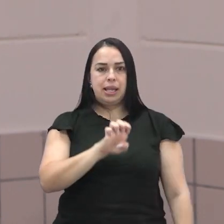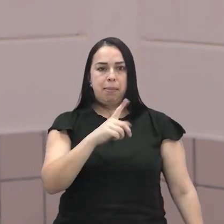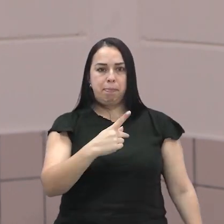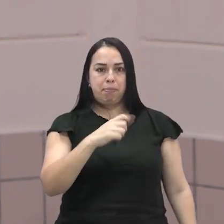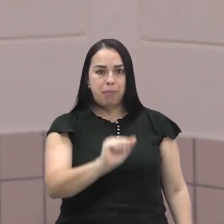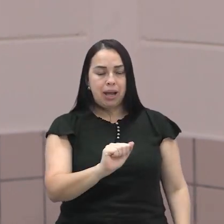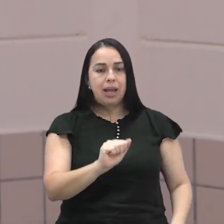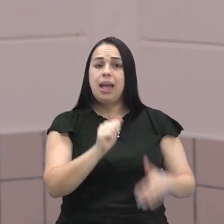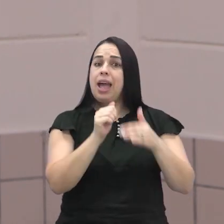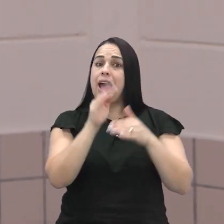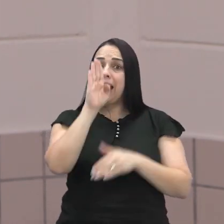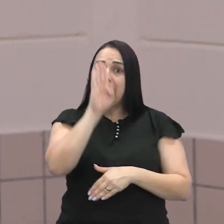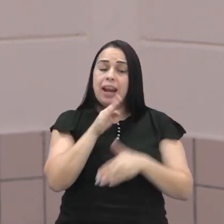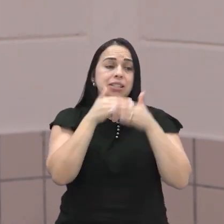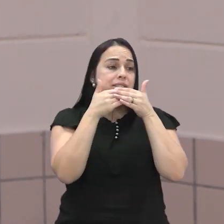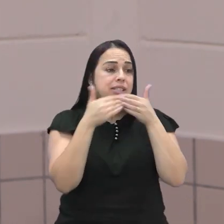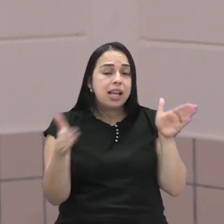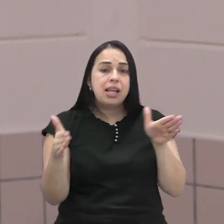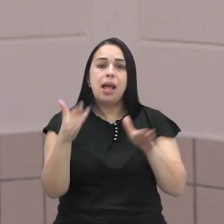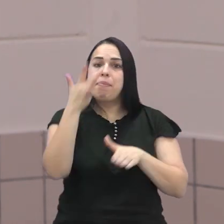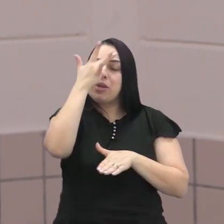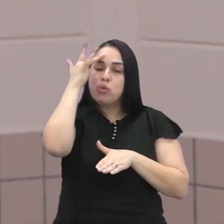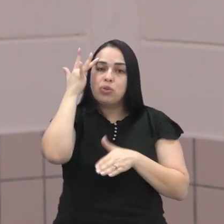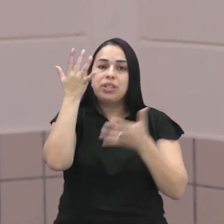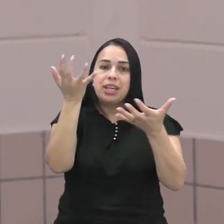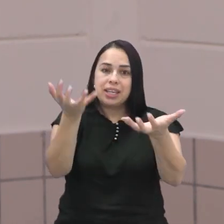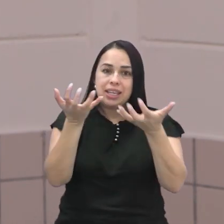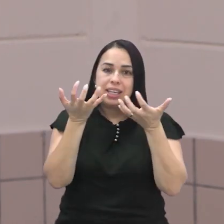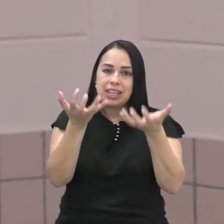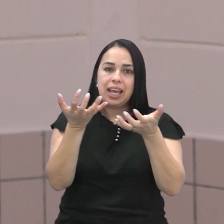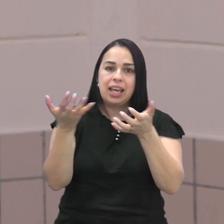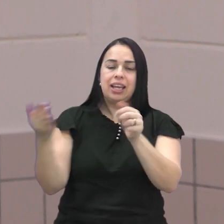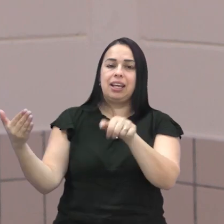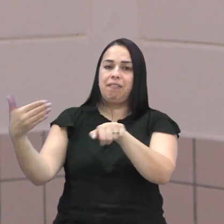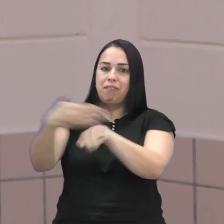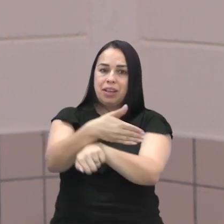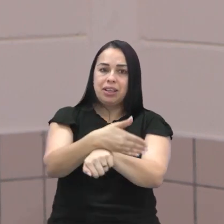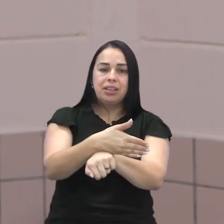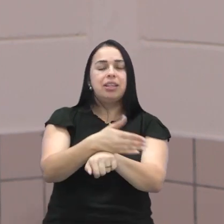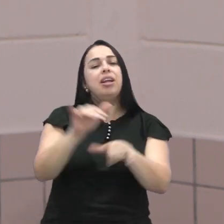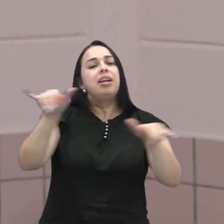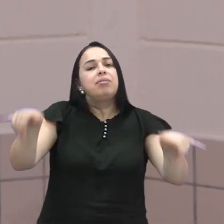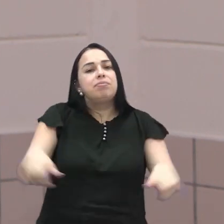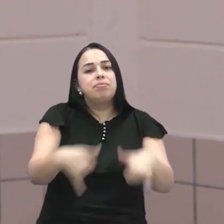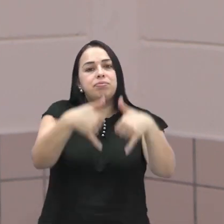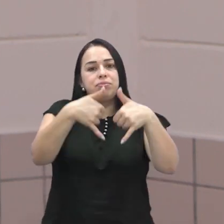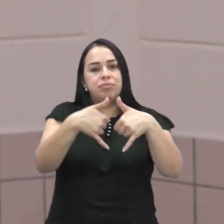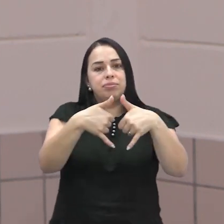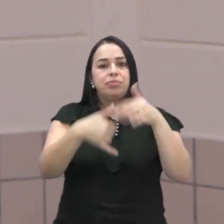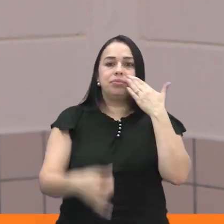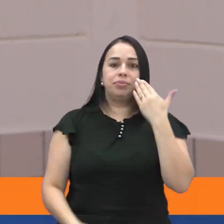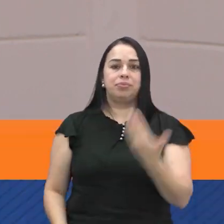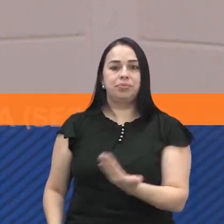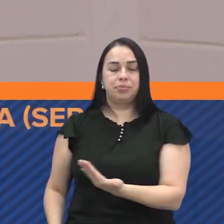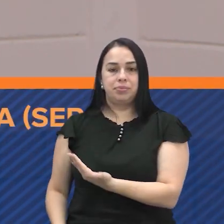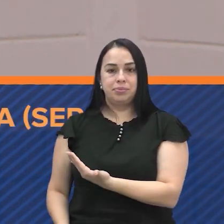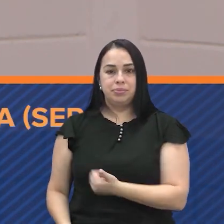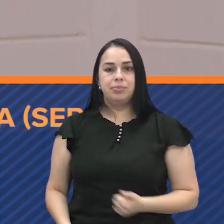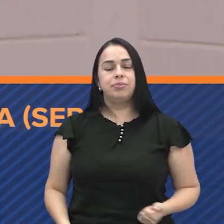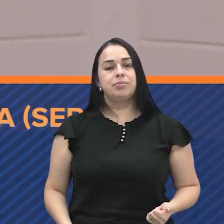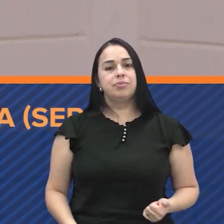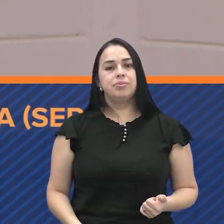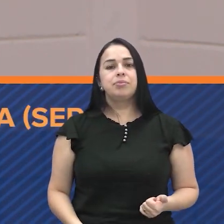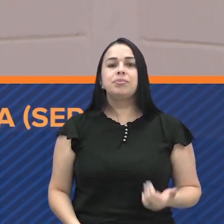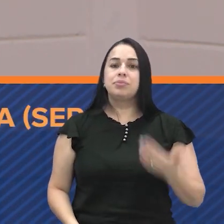um serviço gratuito, aberto à comunidade. As pessoas que queiram acessar o serviço, é só entrar em contato nos nossos